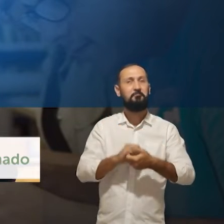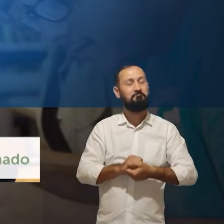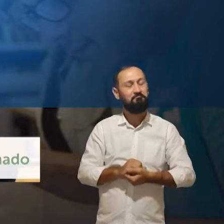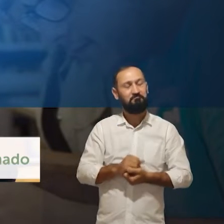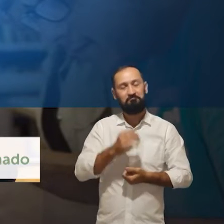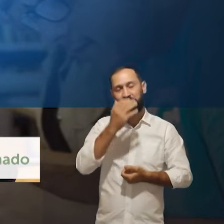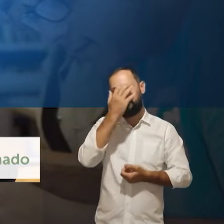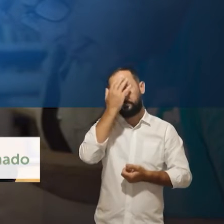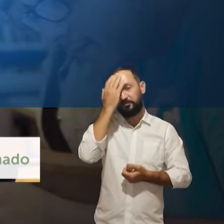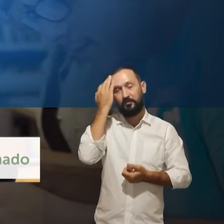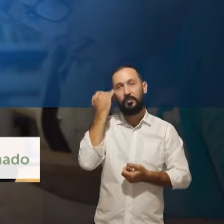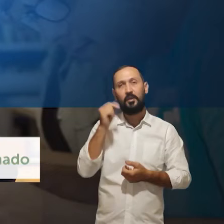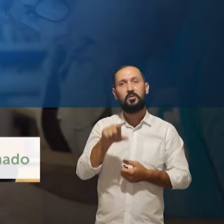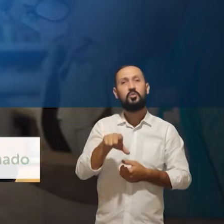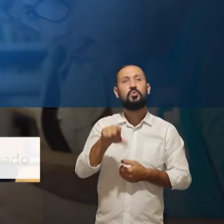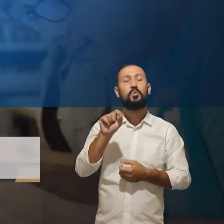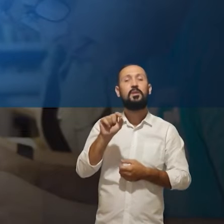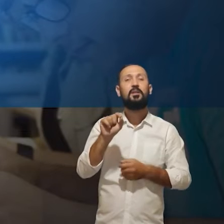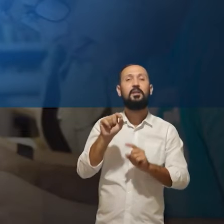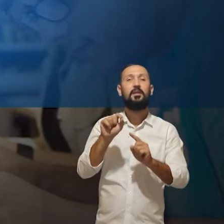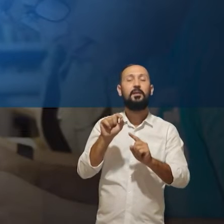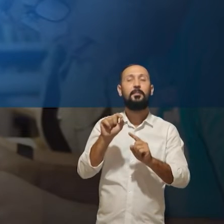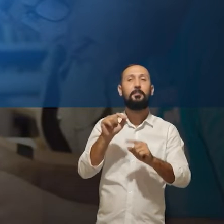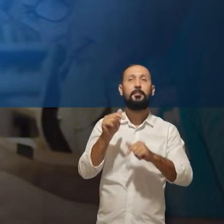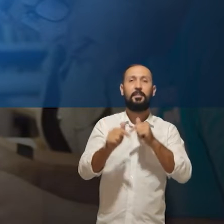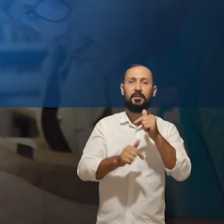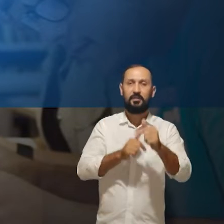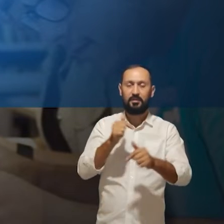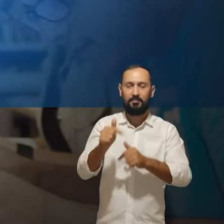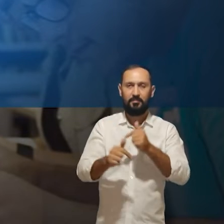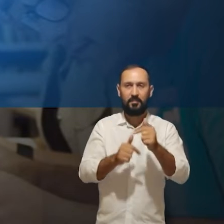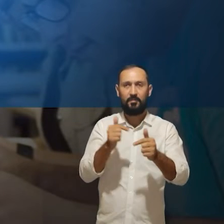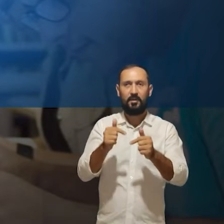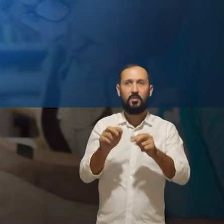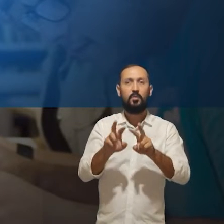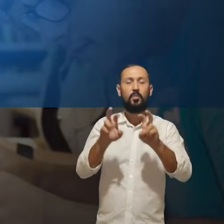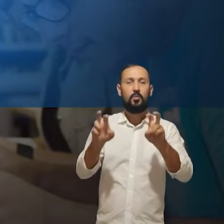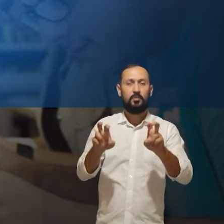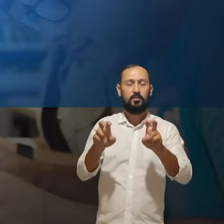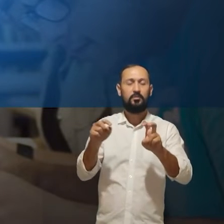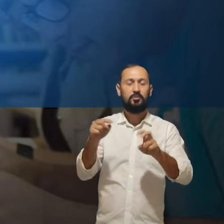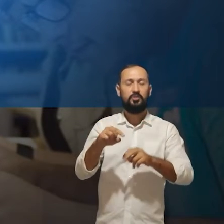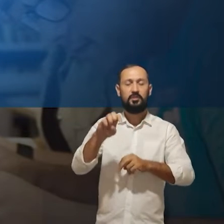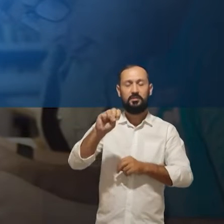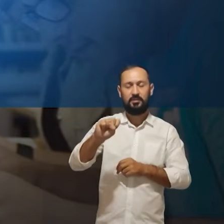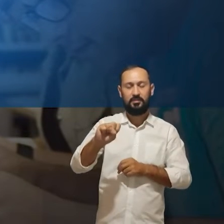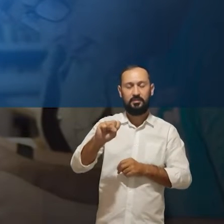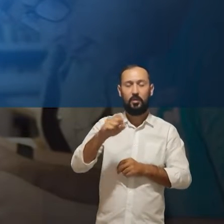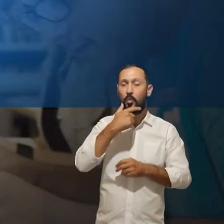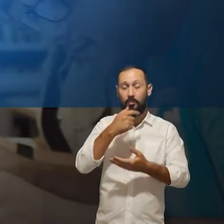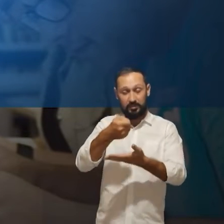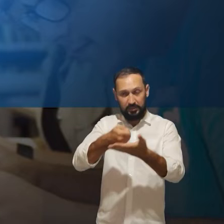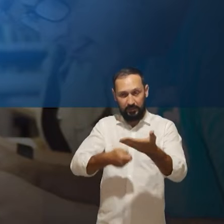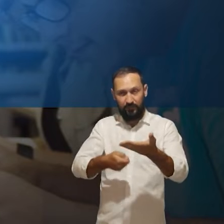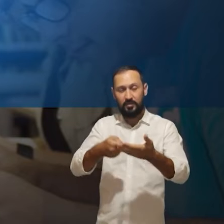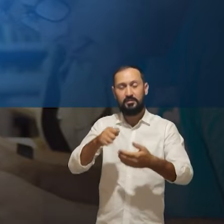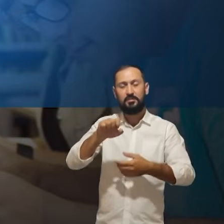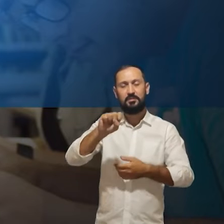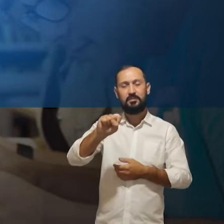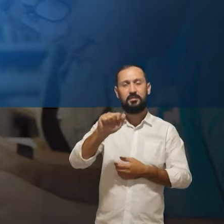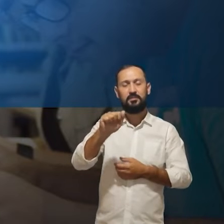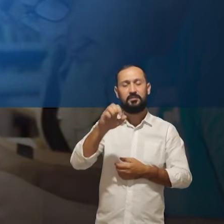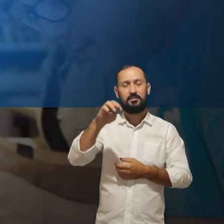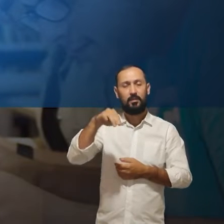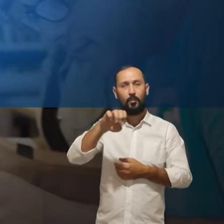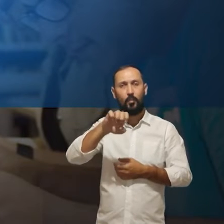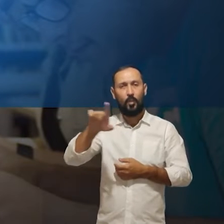à seleção, à eleição para trabalharmos com a obra de Samuel Medeiros. Trata-se de um